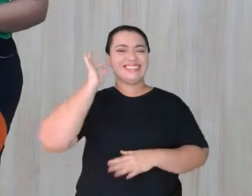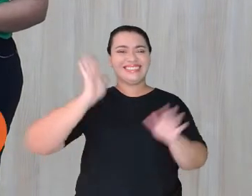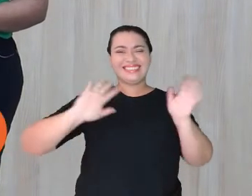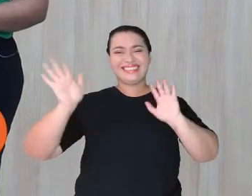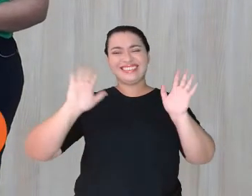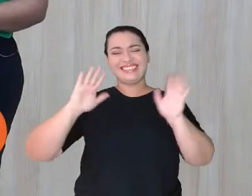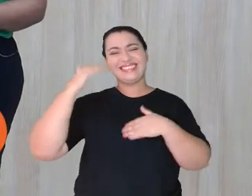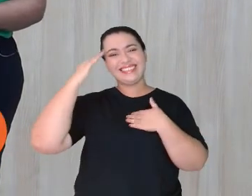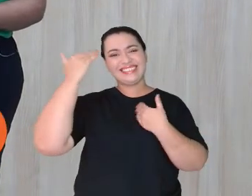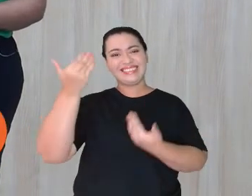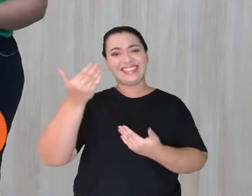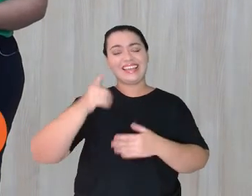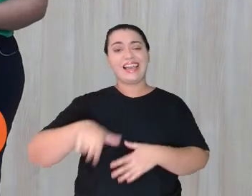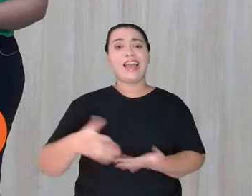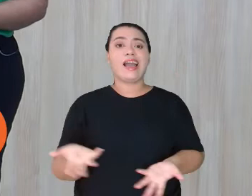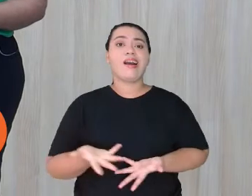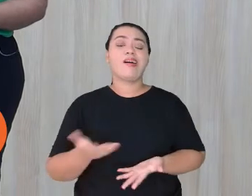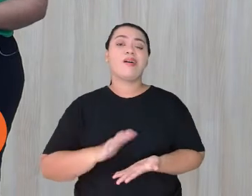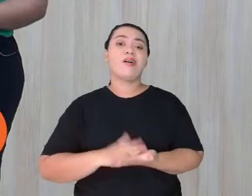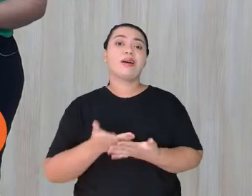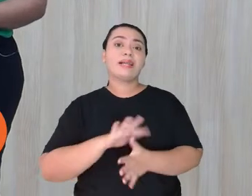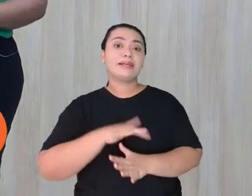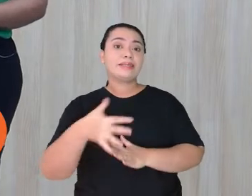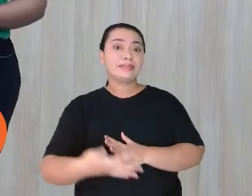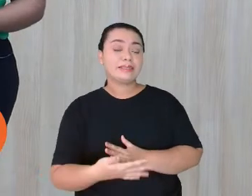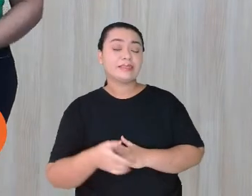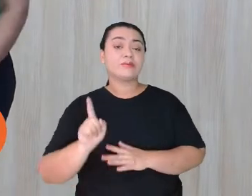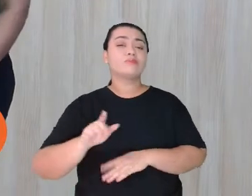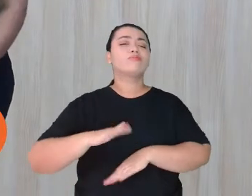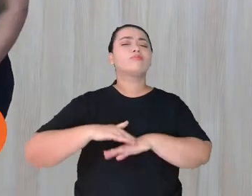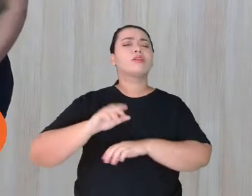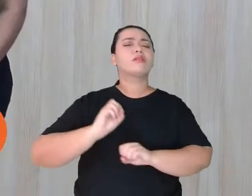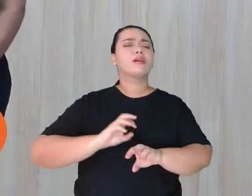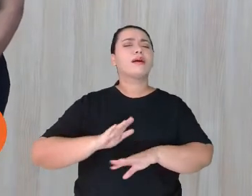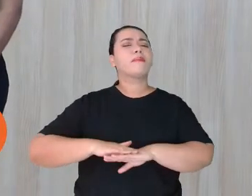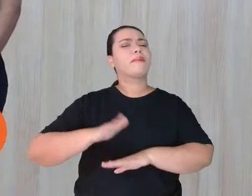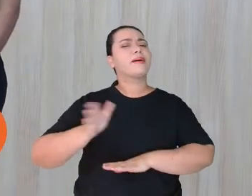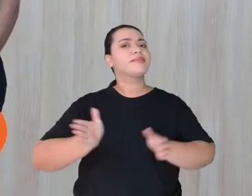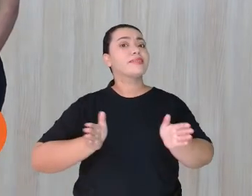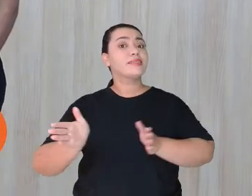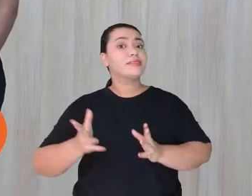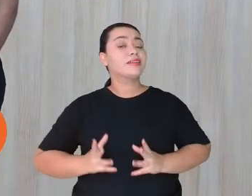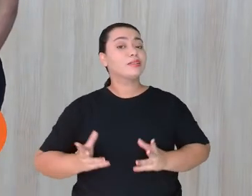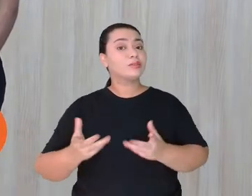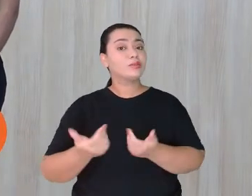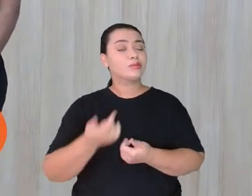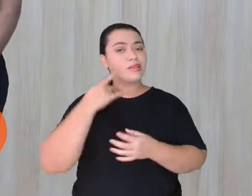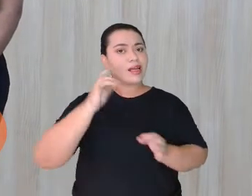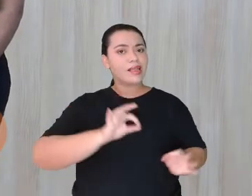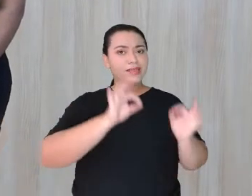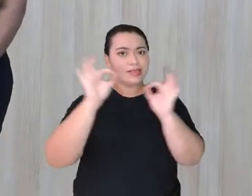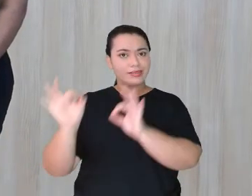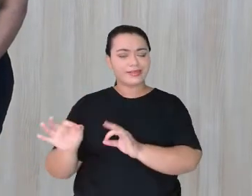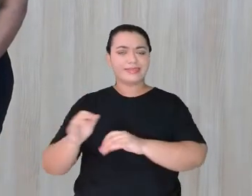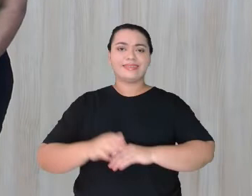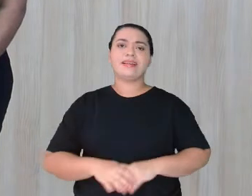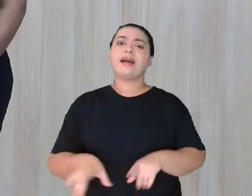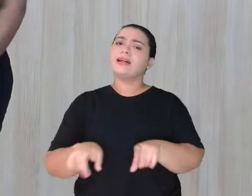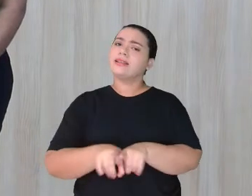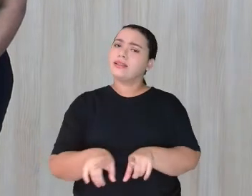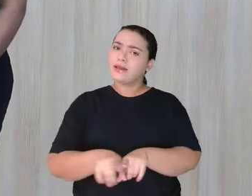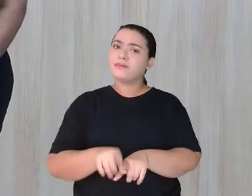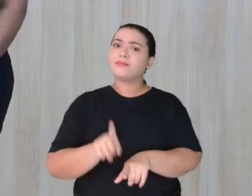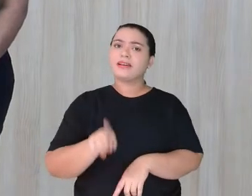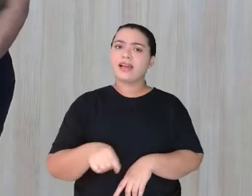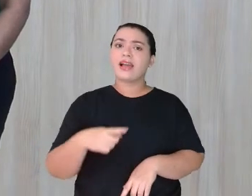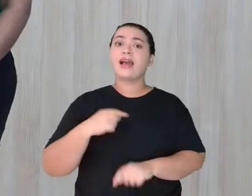bem-vinda, Gisela vai fazer a tradução para Libras, tornando a nossa aula muito mais acessível para todo mundo que está aí em casa. E também